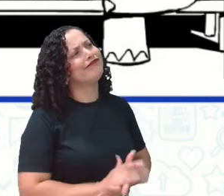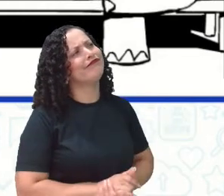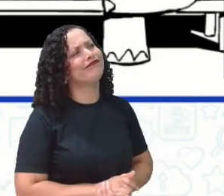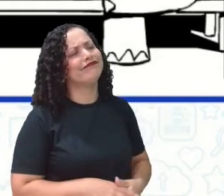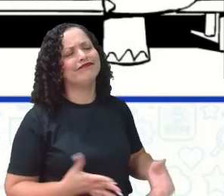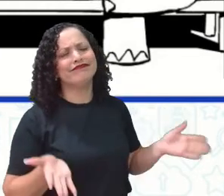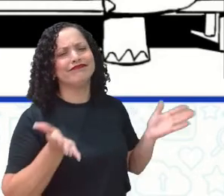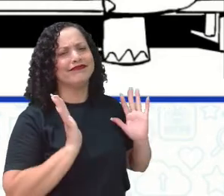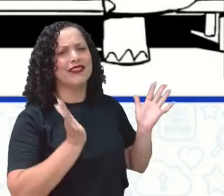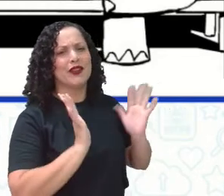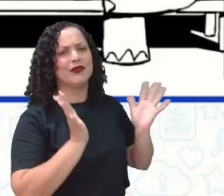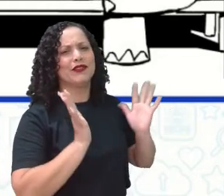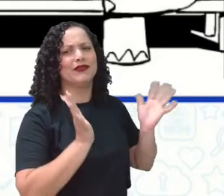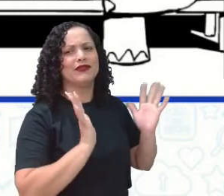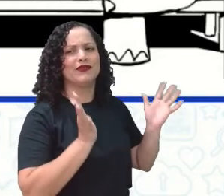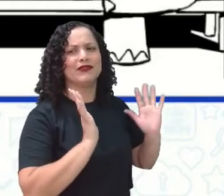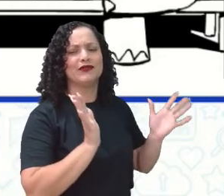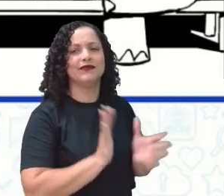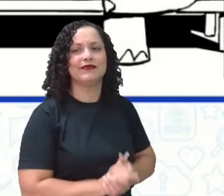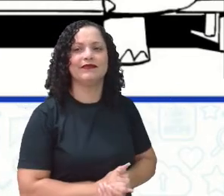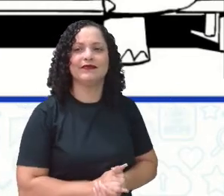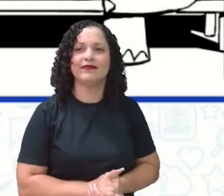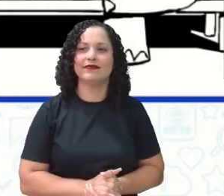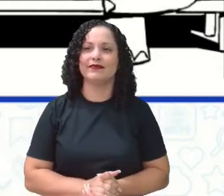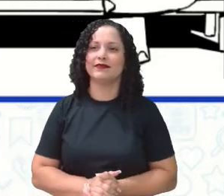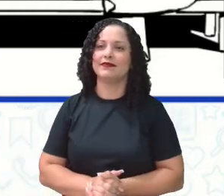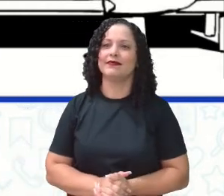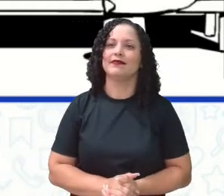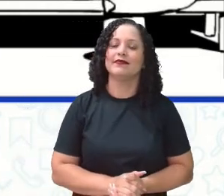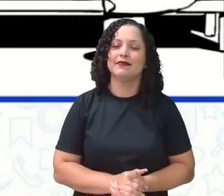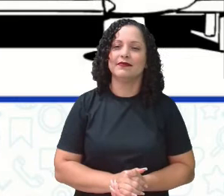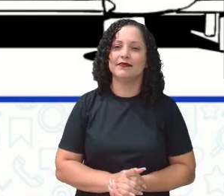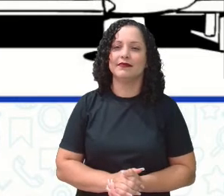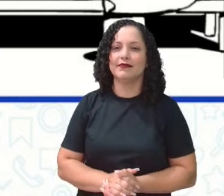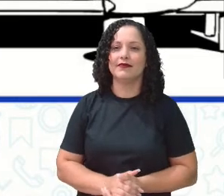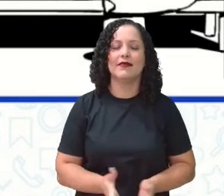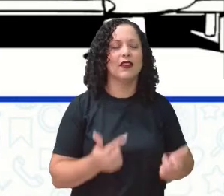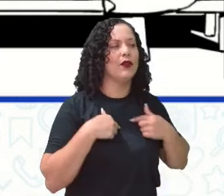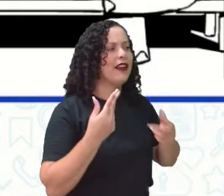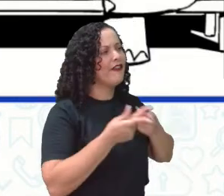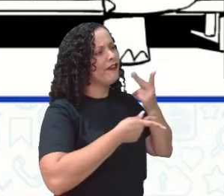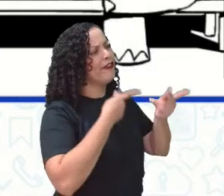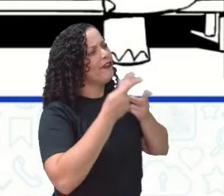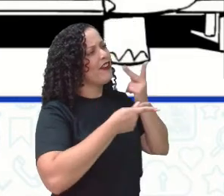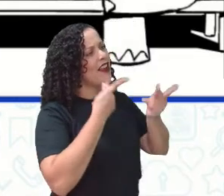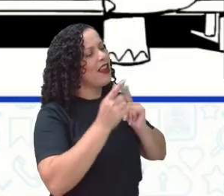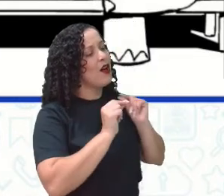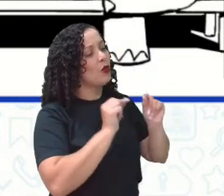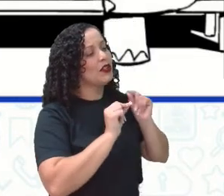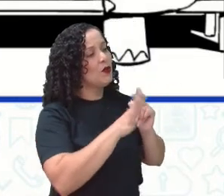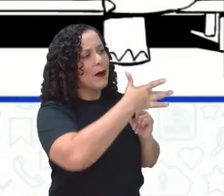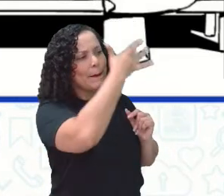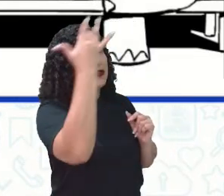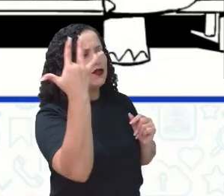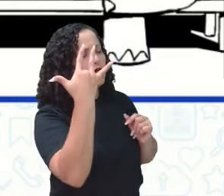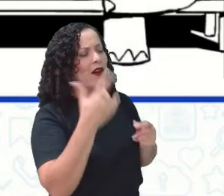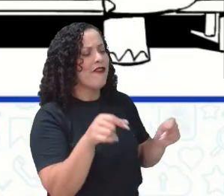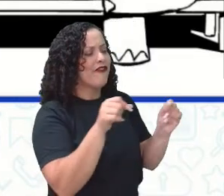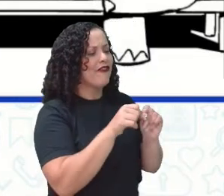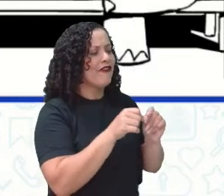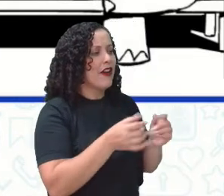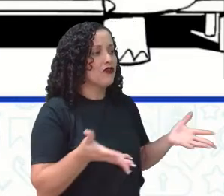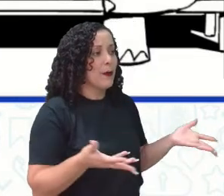não. Eu ia falar de um ser humano, que um ser humano produz cerca de